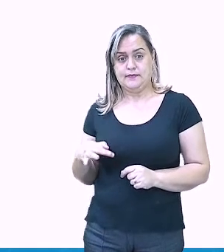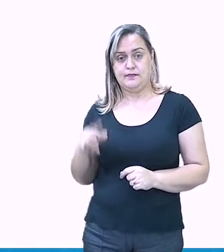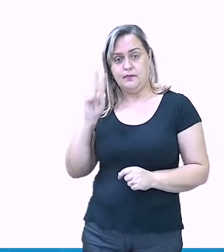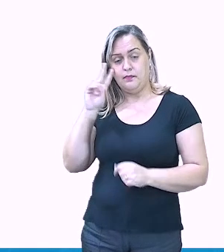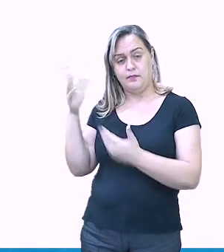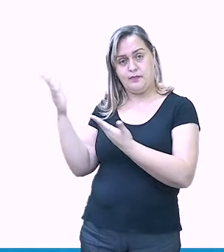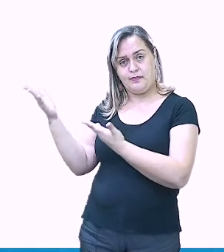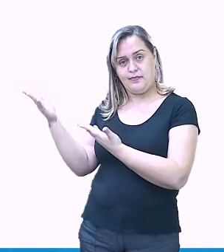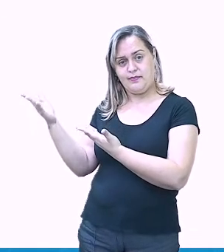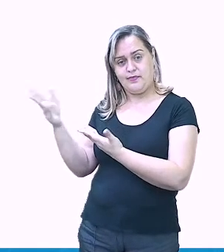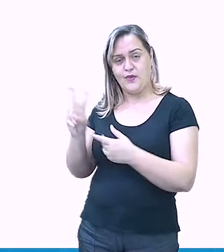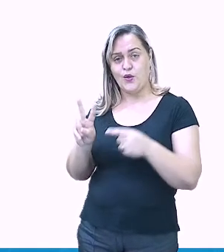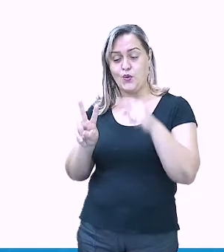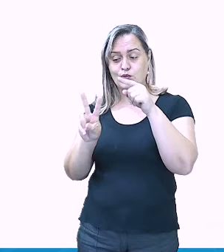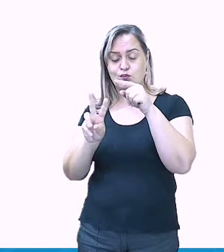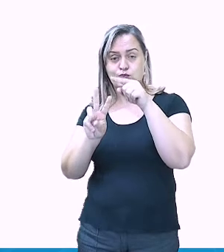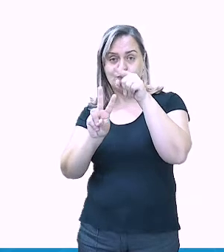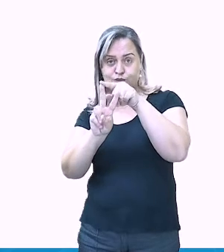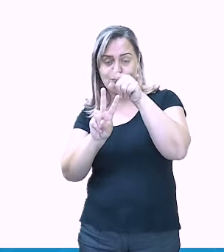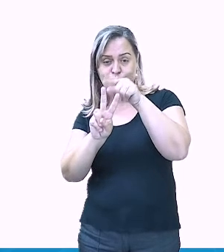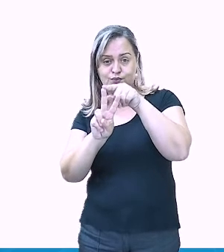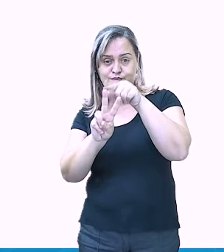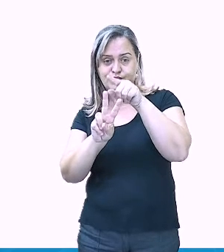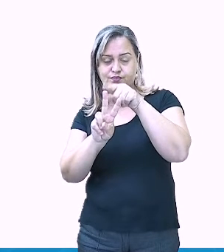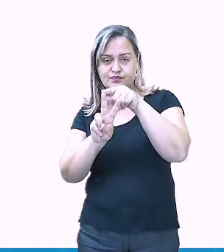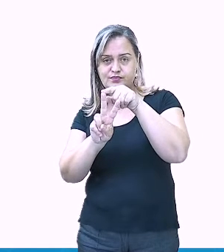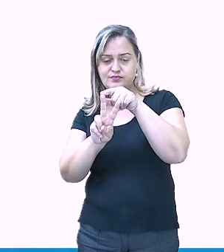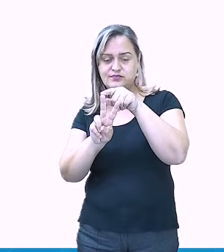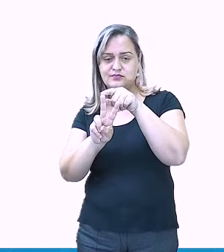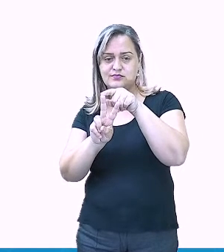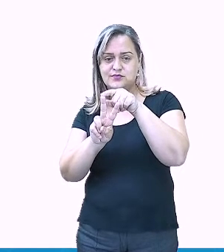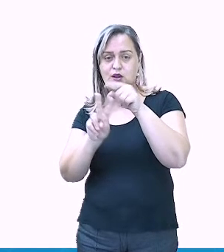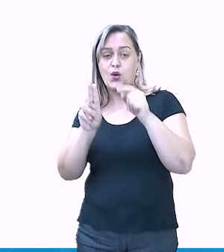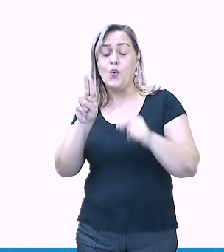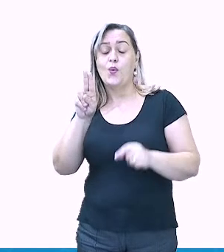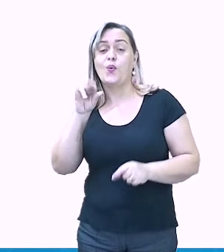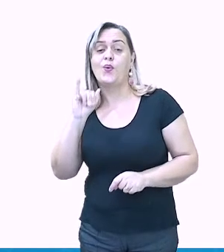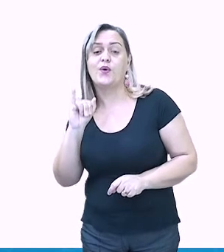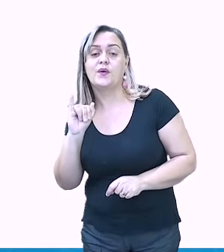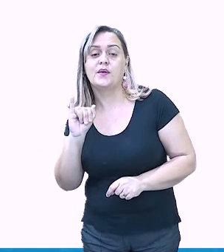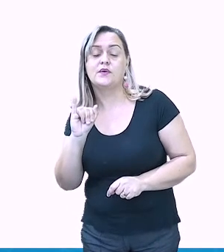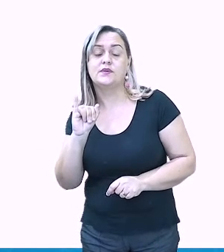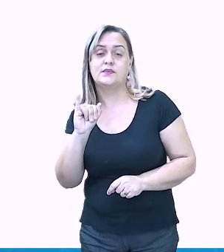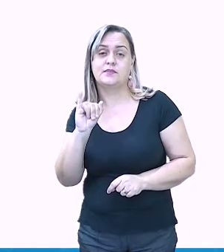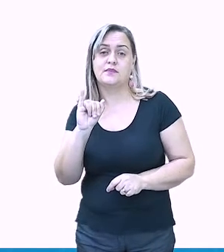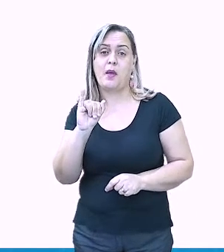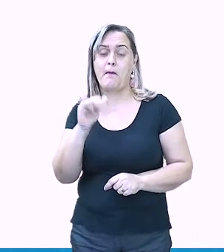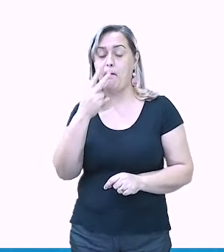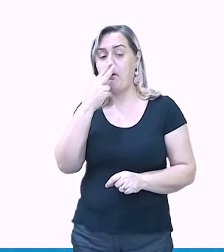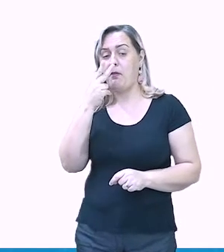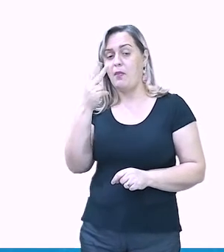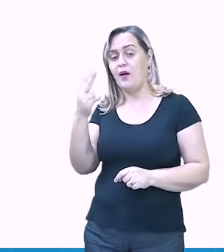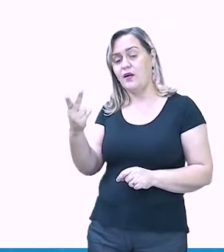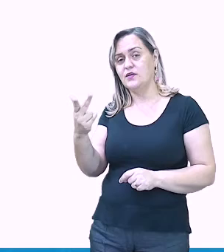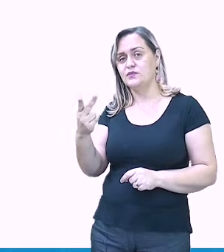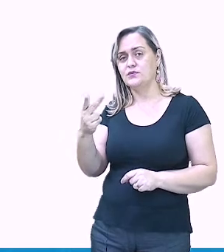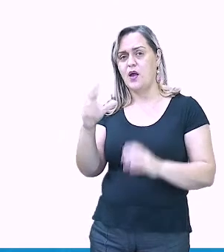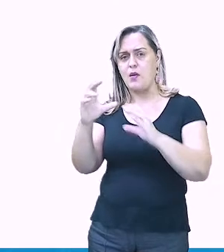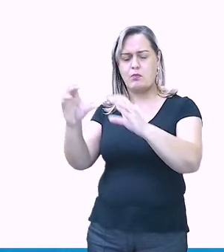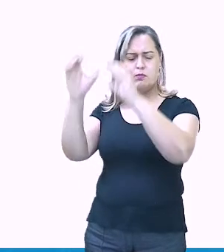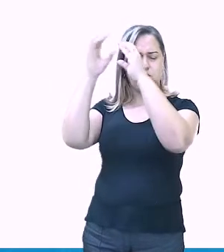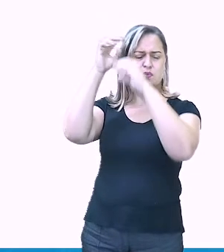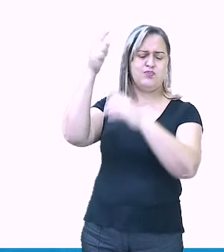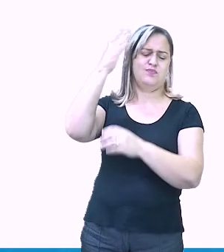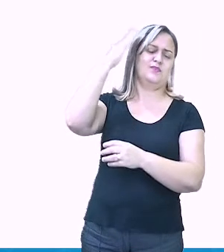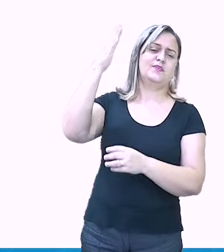ó. Nós podemos interpretar aqui que teve ali um lance ali que ele ficou prejudicado